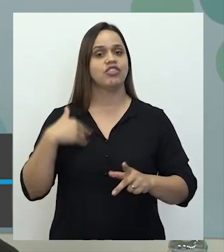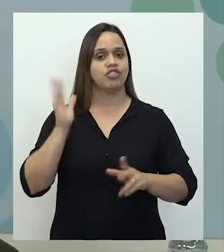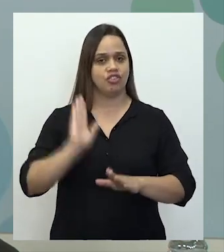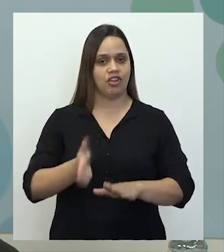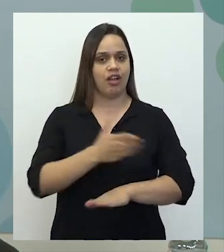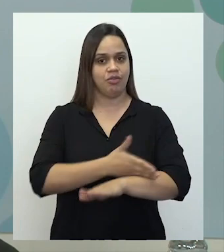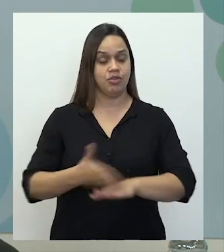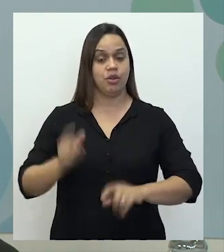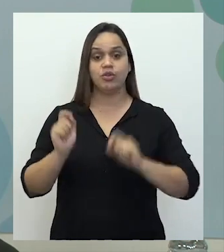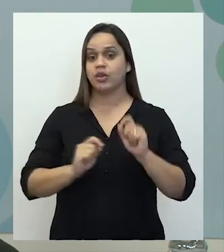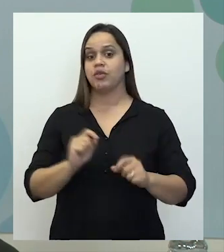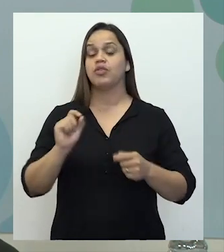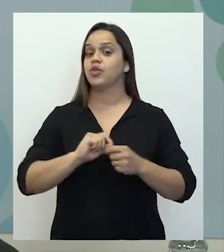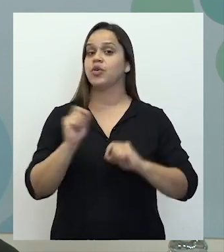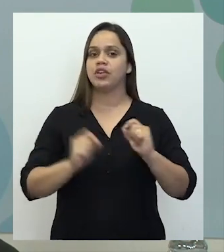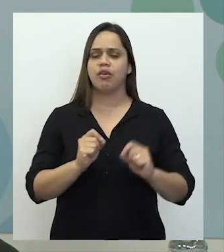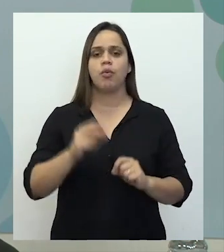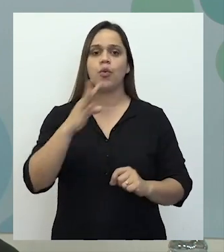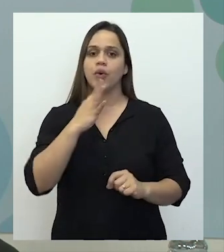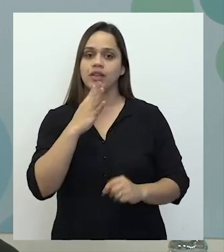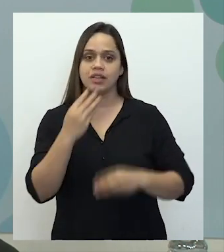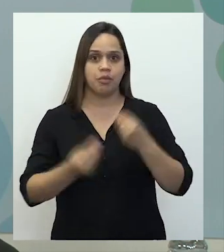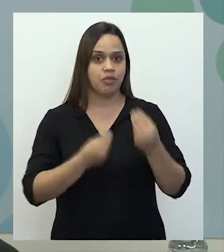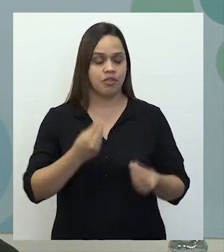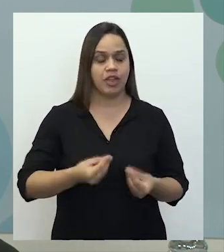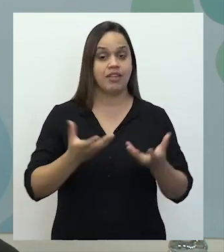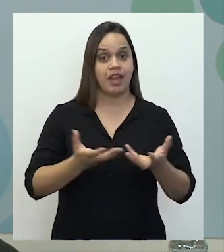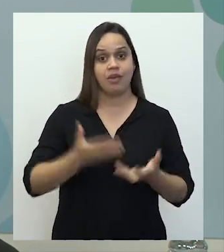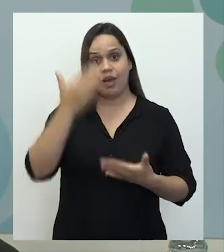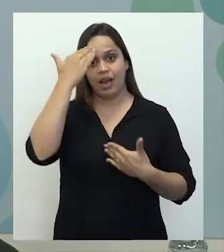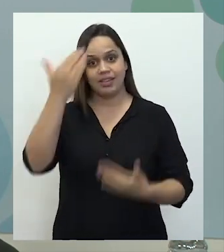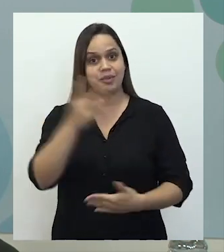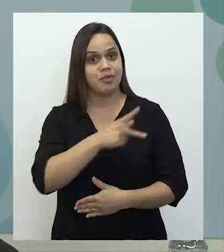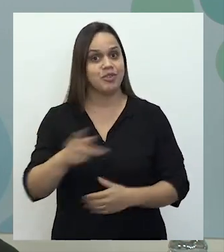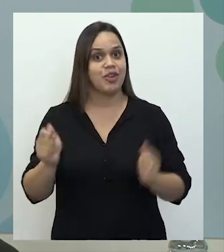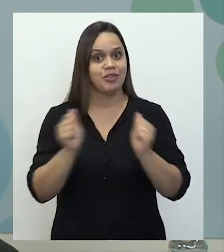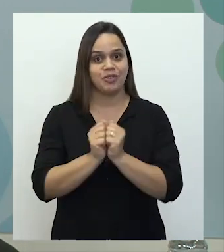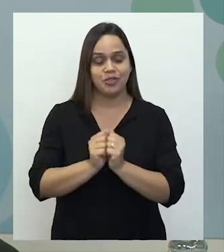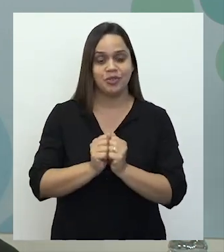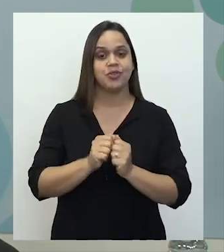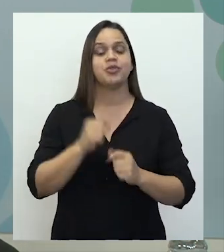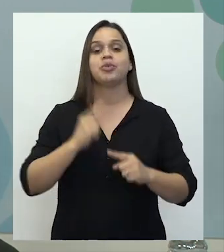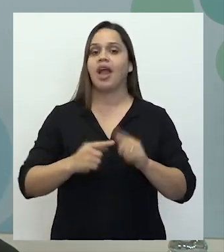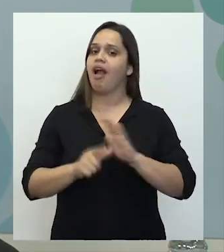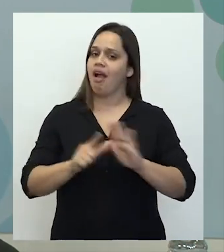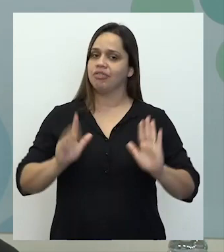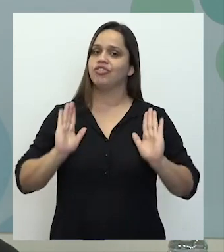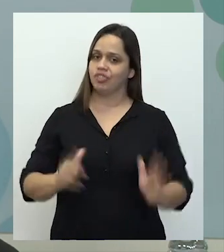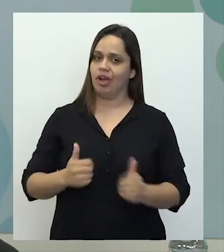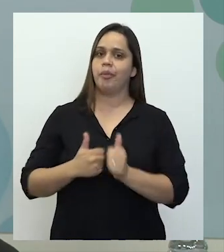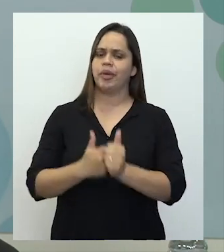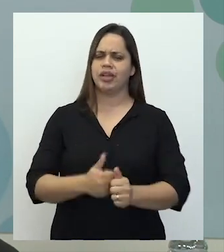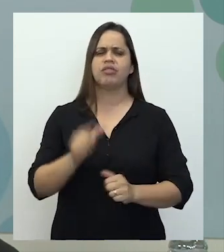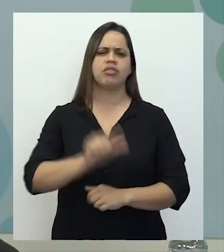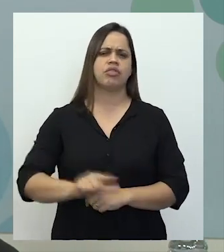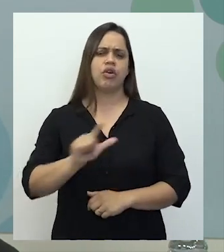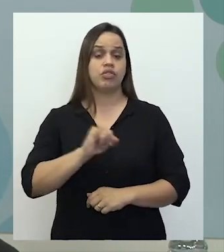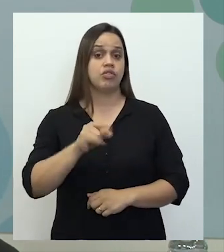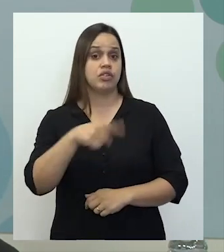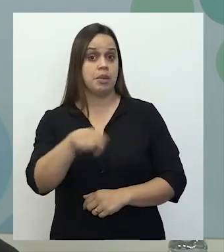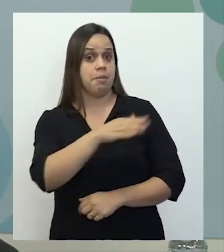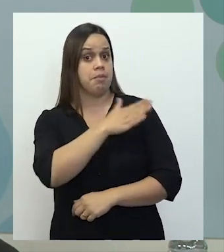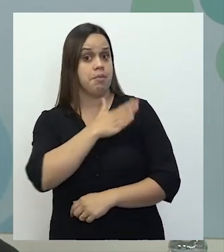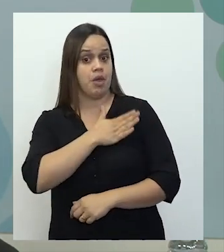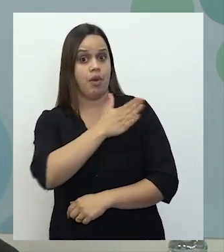trabalhando, então nós vamos sentir o ambiente. Já quero agradecer aos professores que estão conosco, que já estavam conosco. Claro que se você, meu aluno,